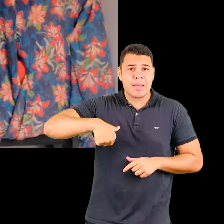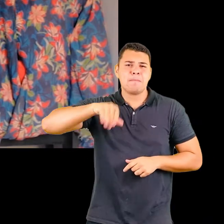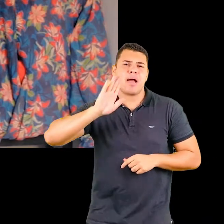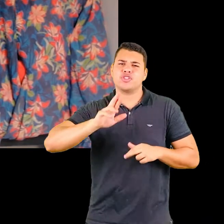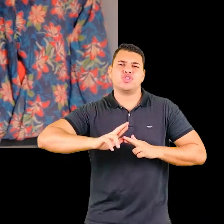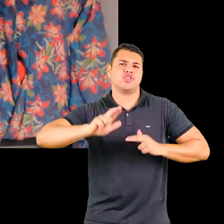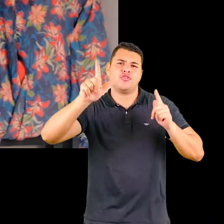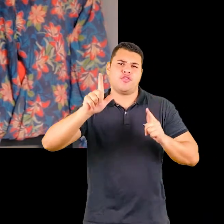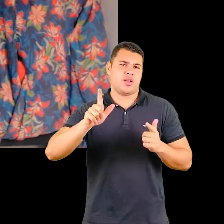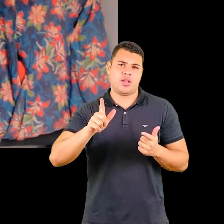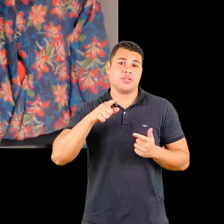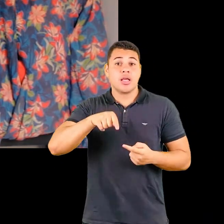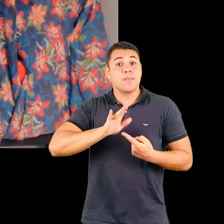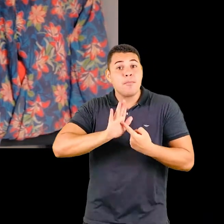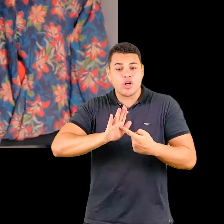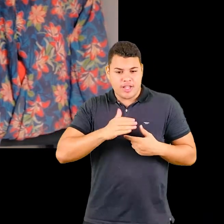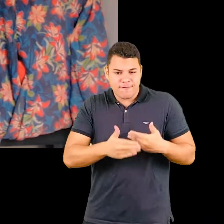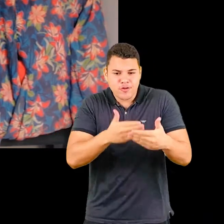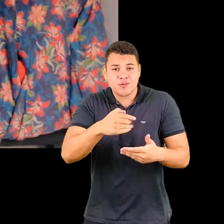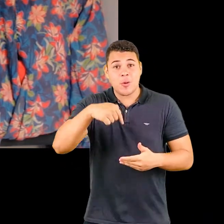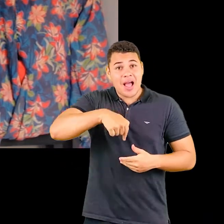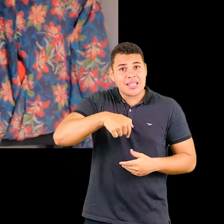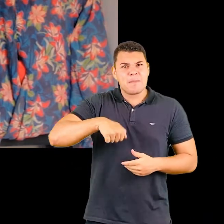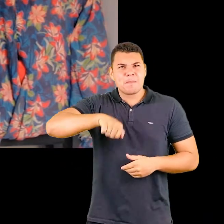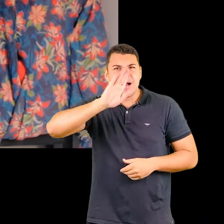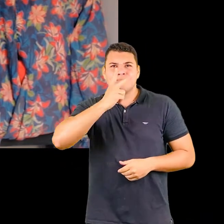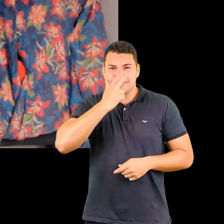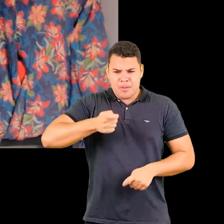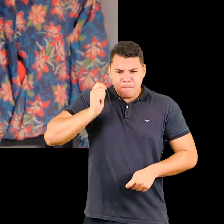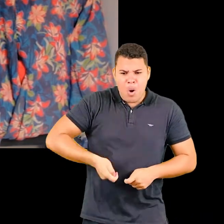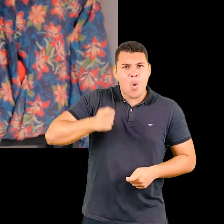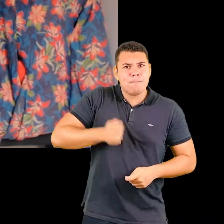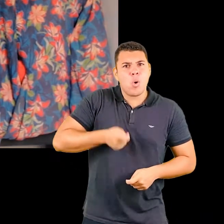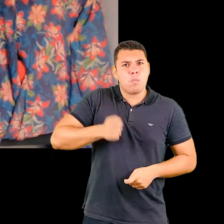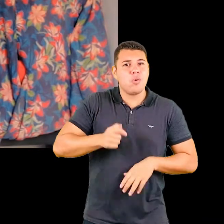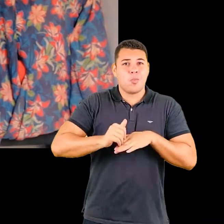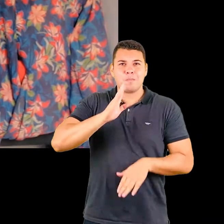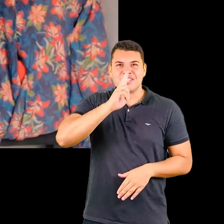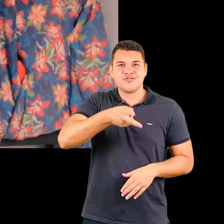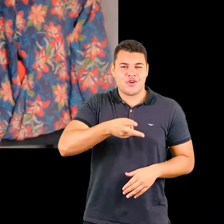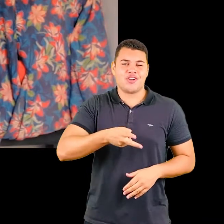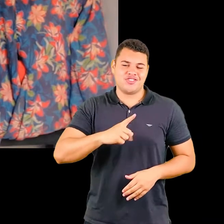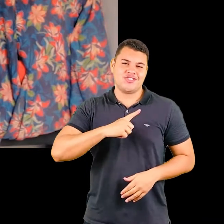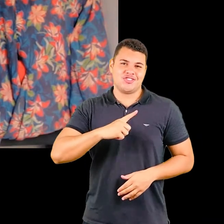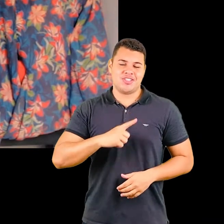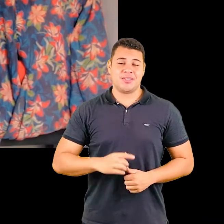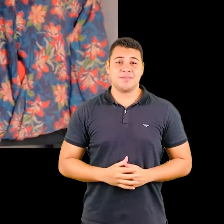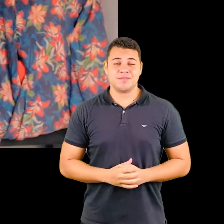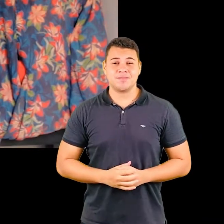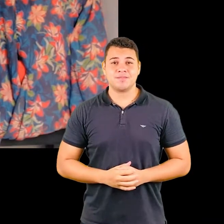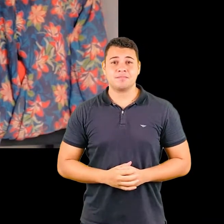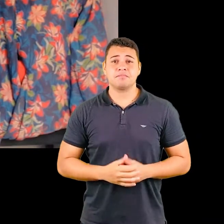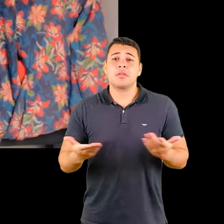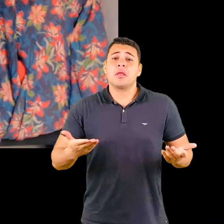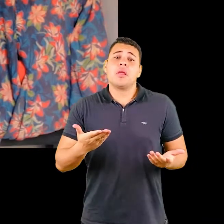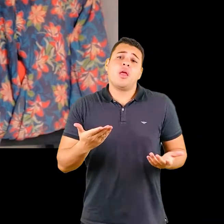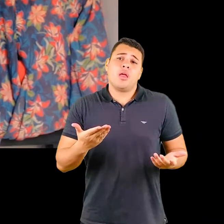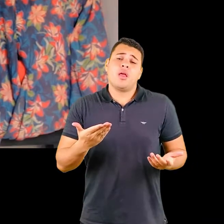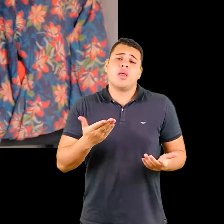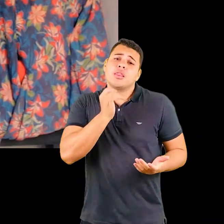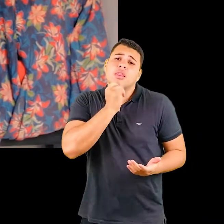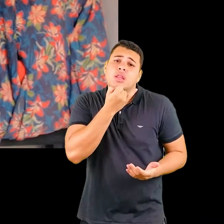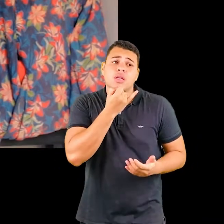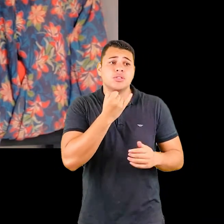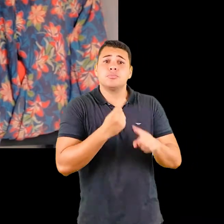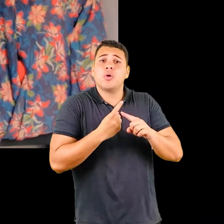sem evolução. A daqui é mais pegada, a batida é mais forte. Pena que o povo não sabe, também